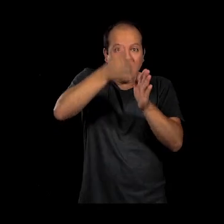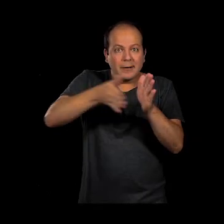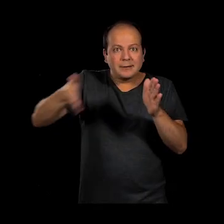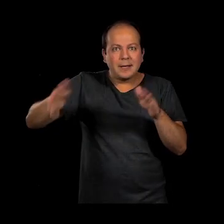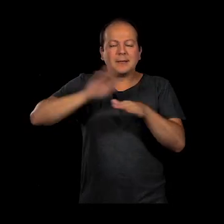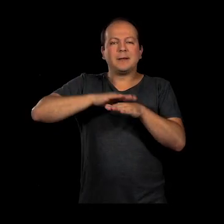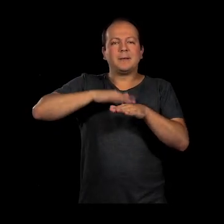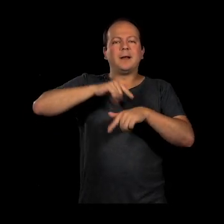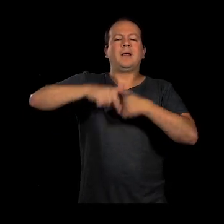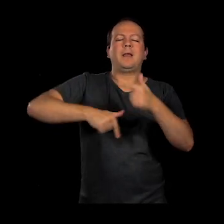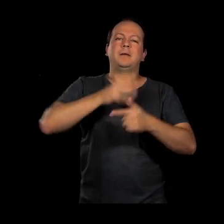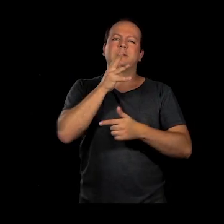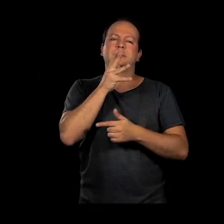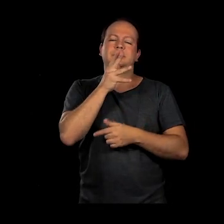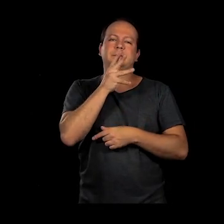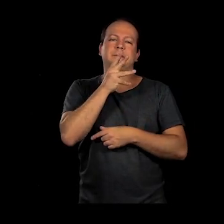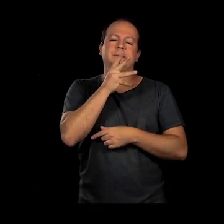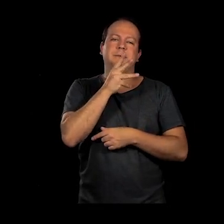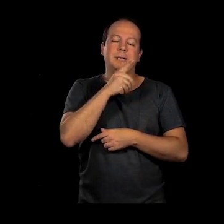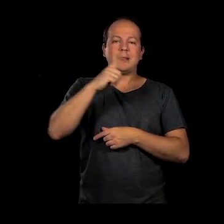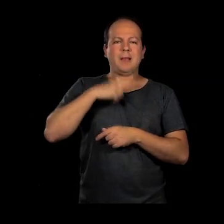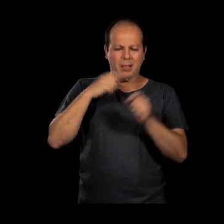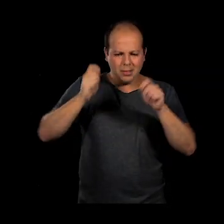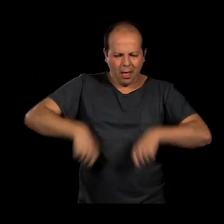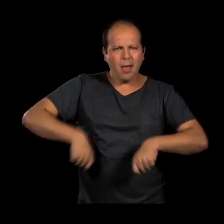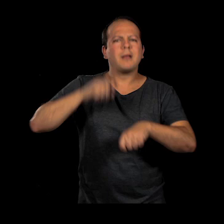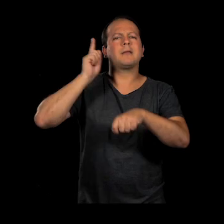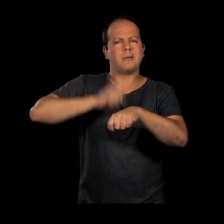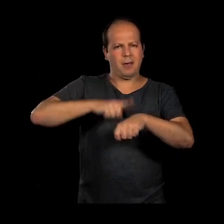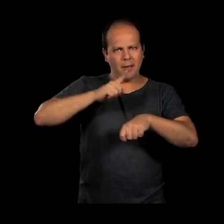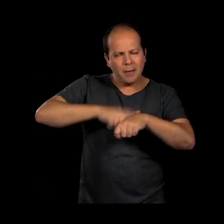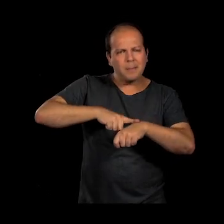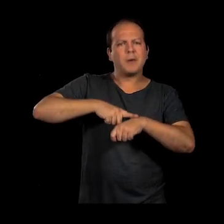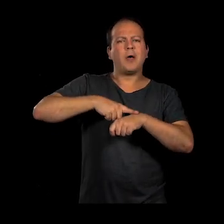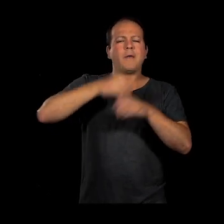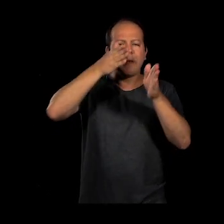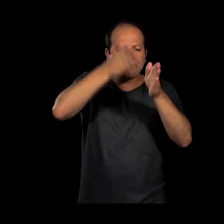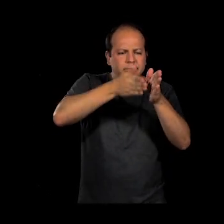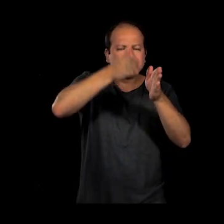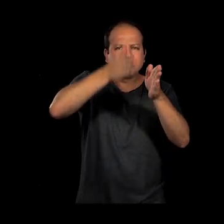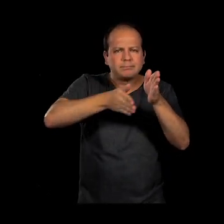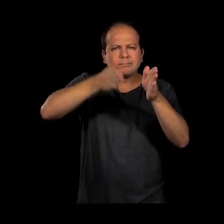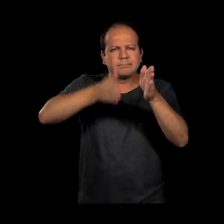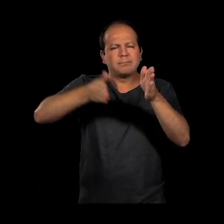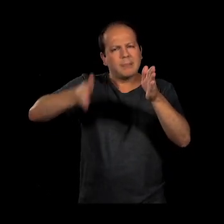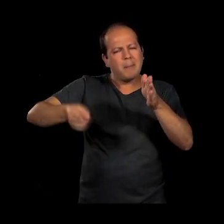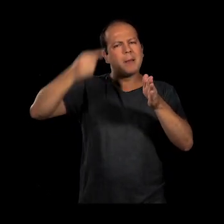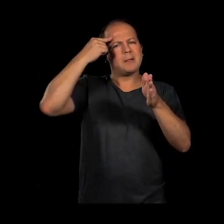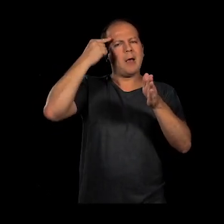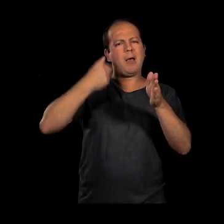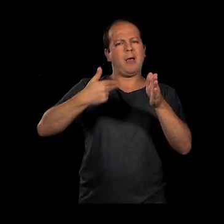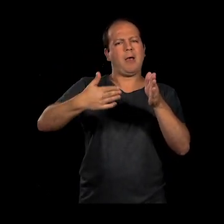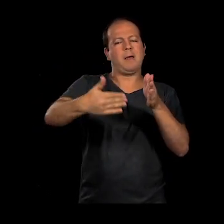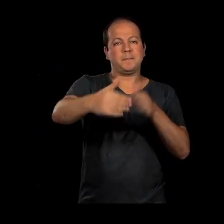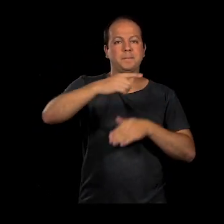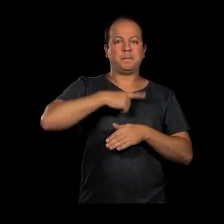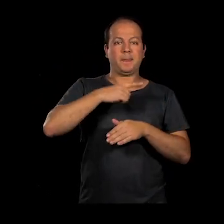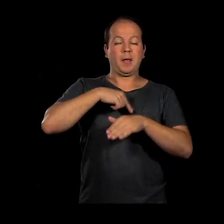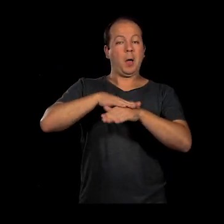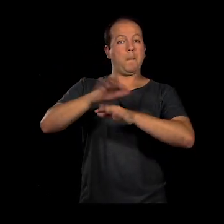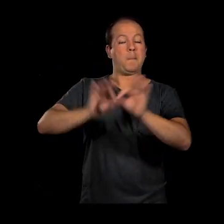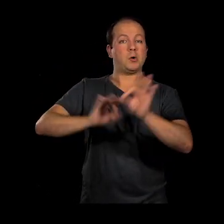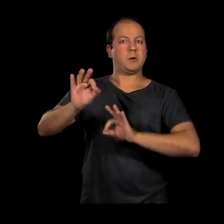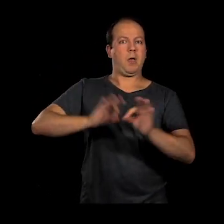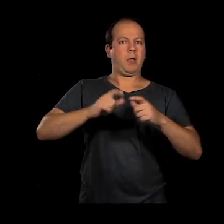de produção que é muito mais lento, né? Você tem muito mais tempo para ver todas as etapas, em pensar as etapas. Num projeto